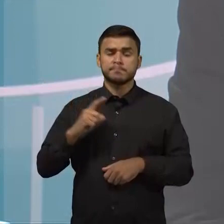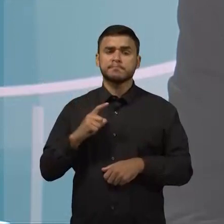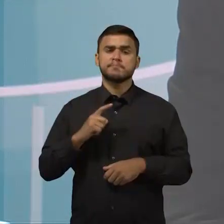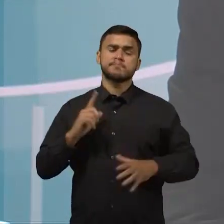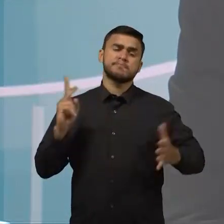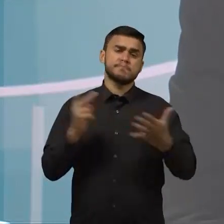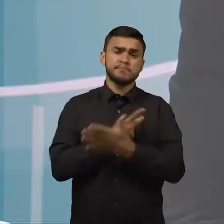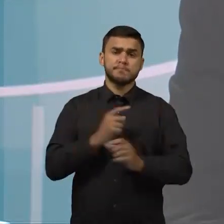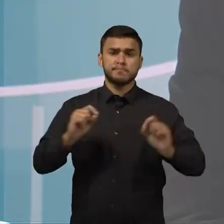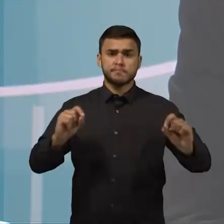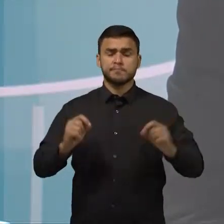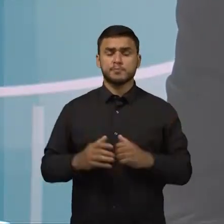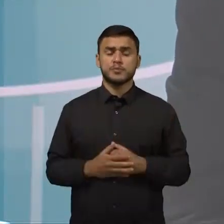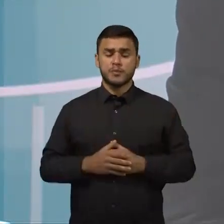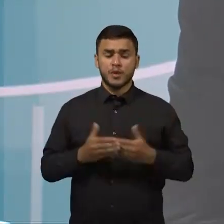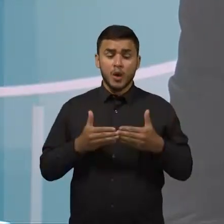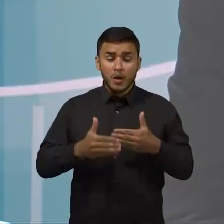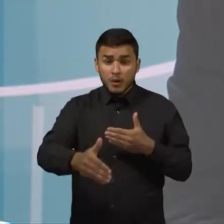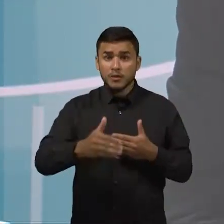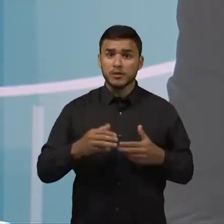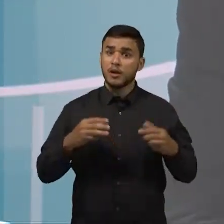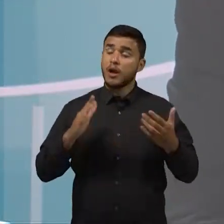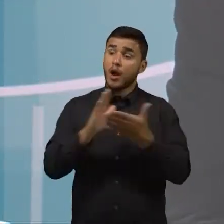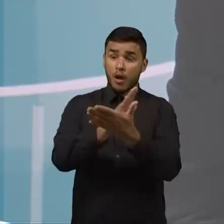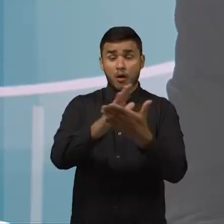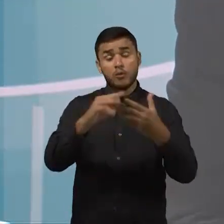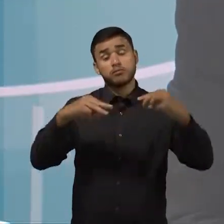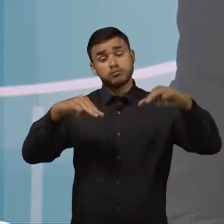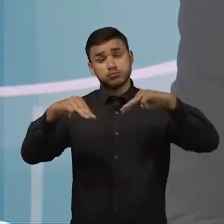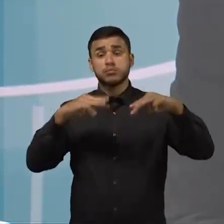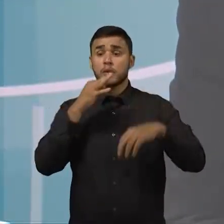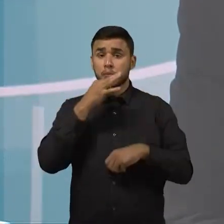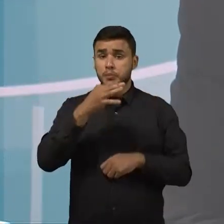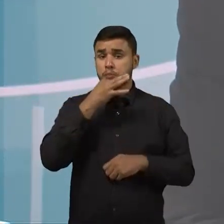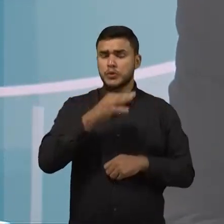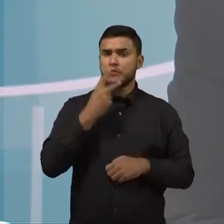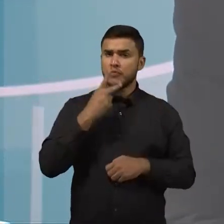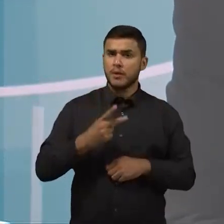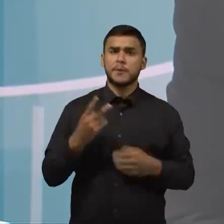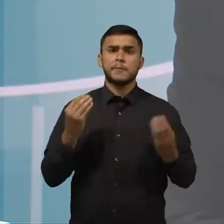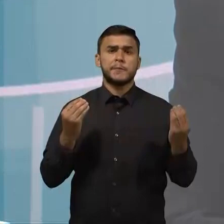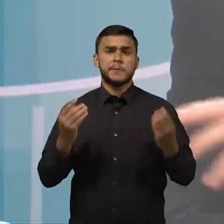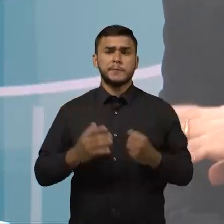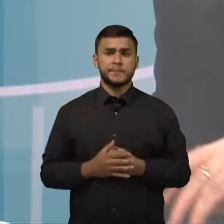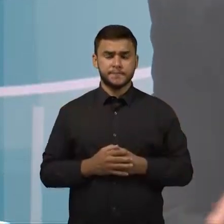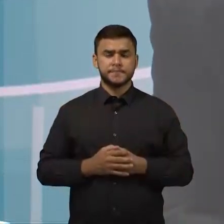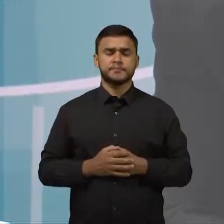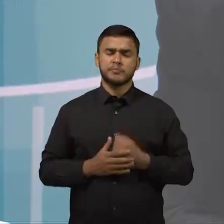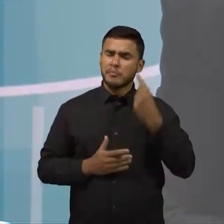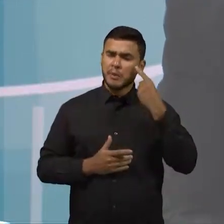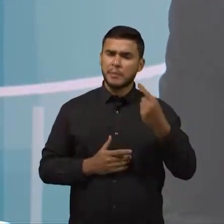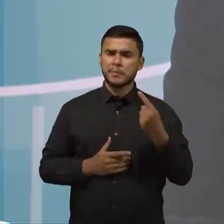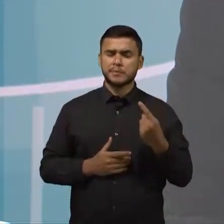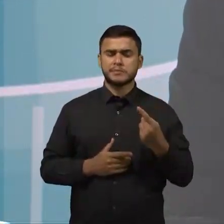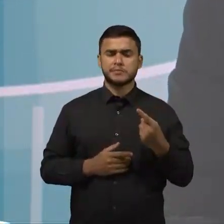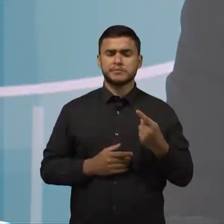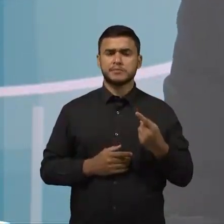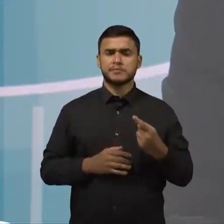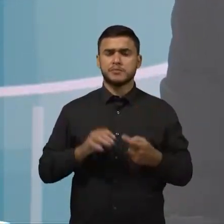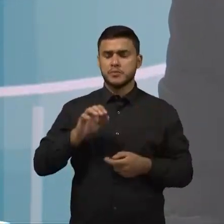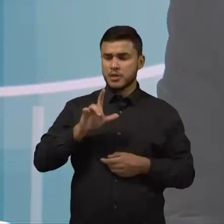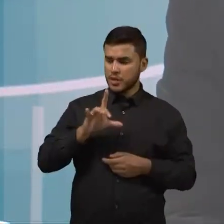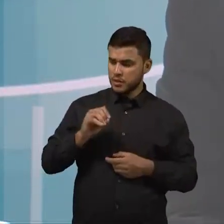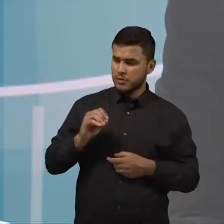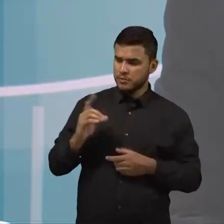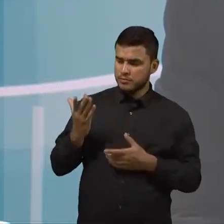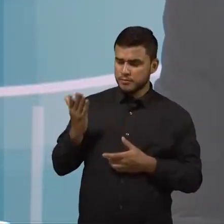preliminar, alguns ministros criticaram a colocação da questão preliminar, não pelo que o doutor Hélio